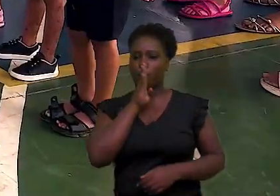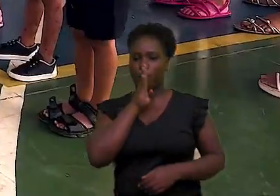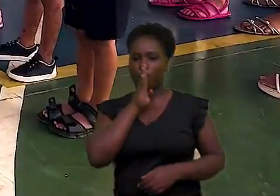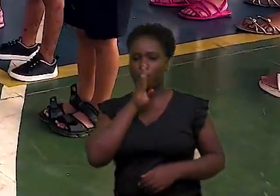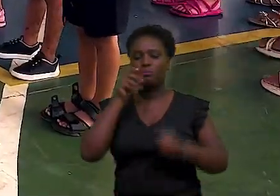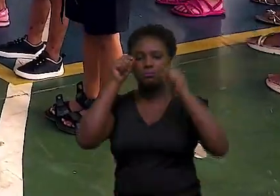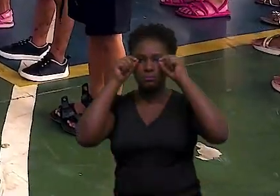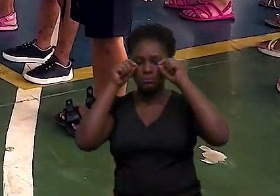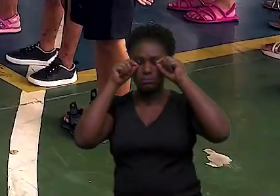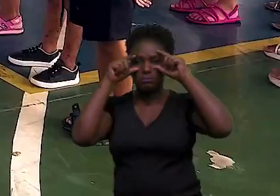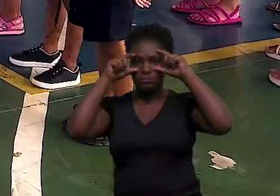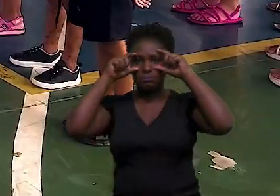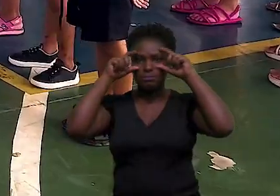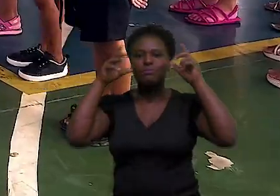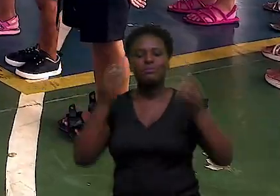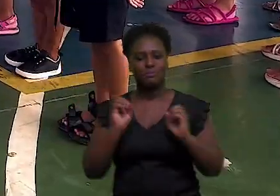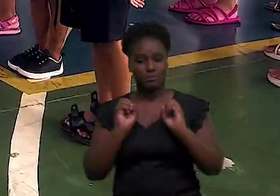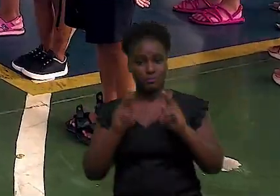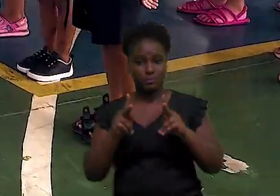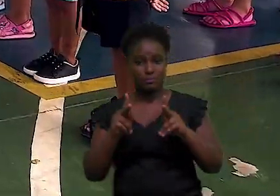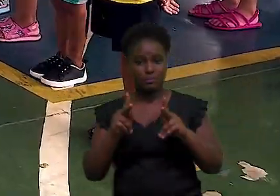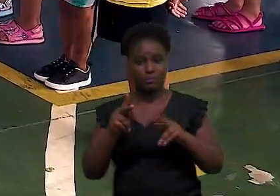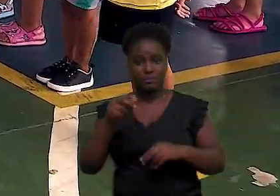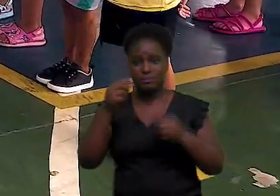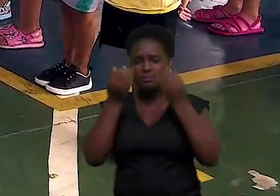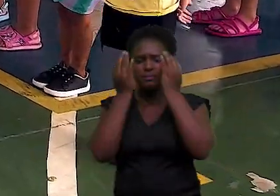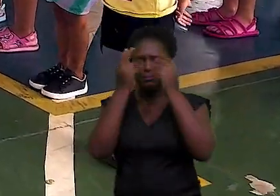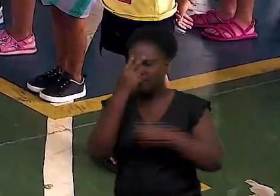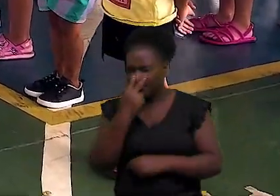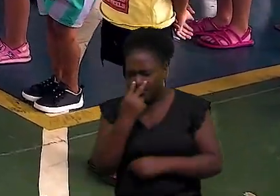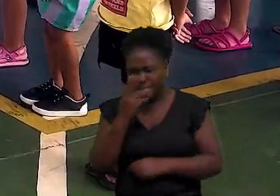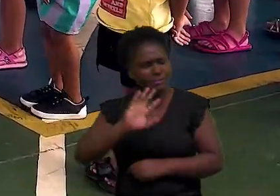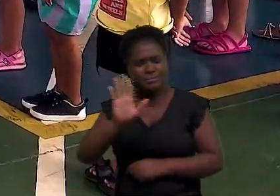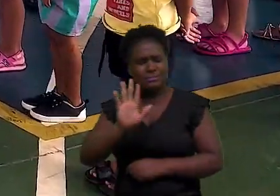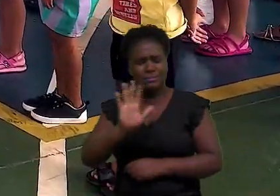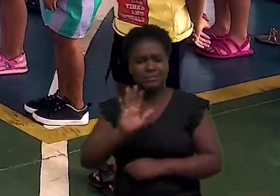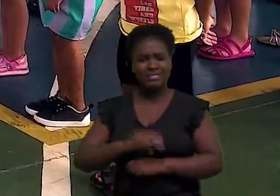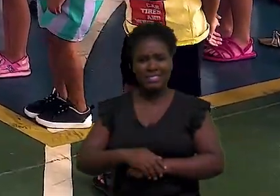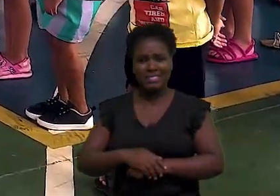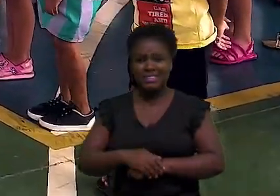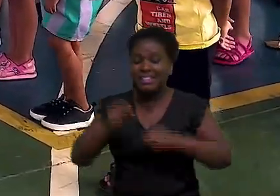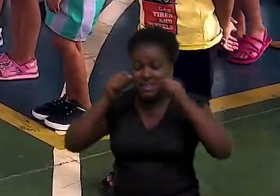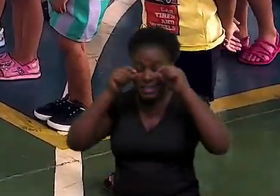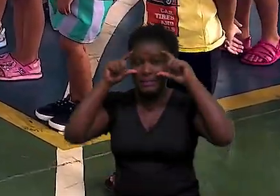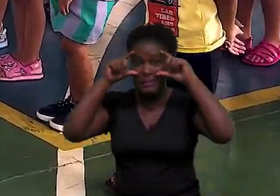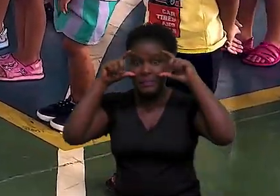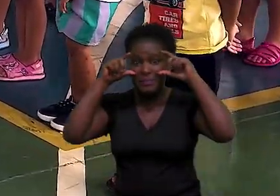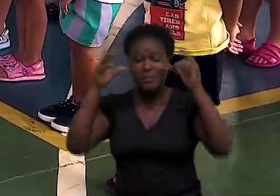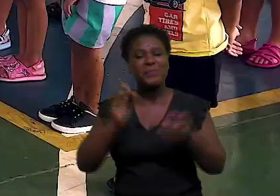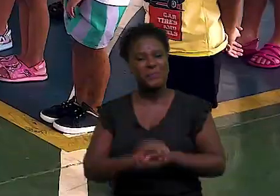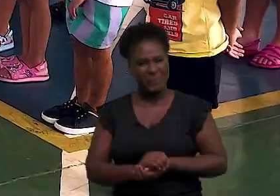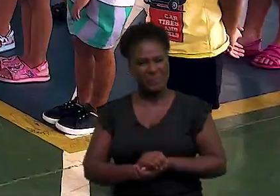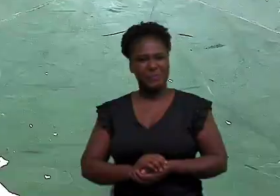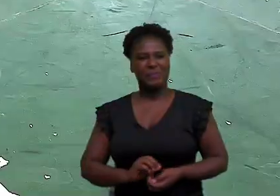ok? Abre o olho, gente. Tá fechando o olho? O olho aberto.